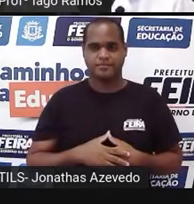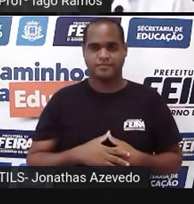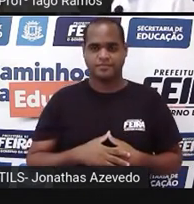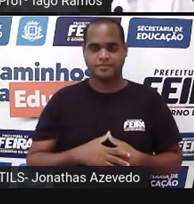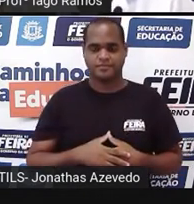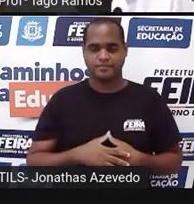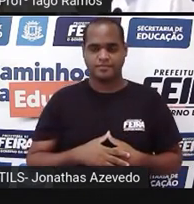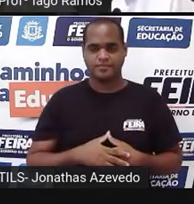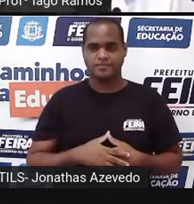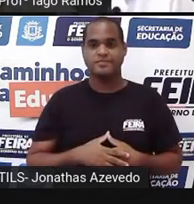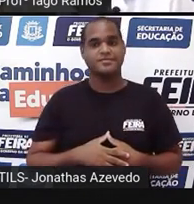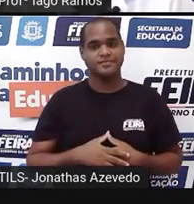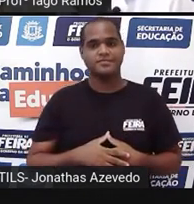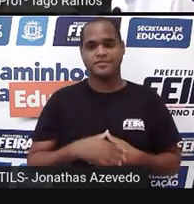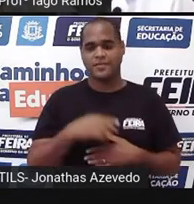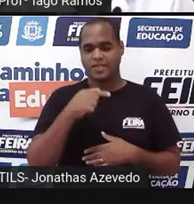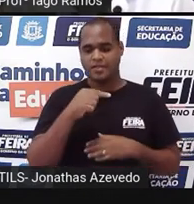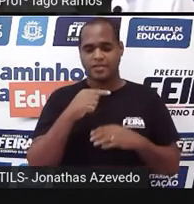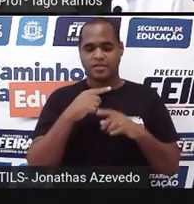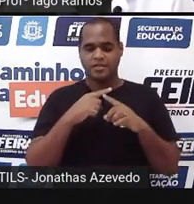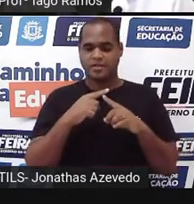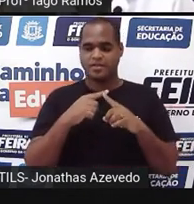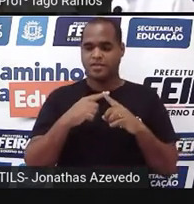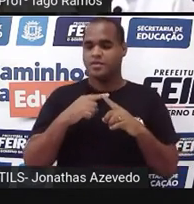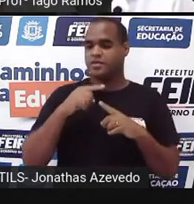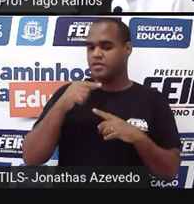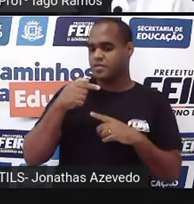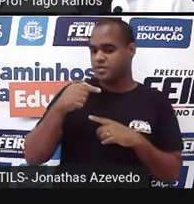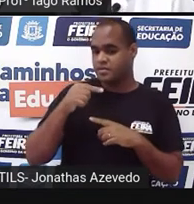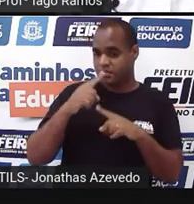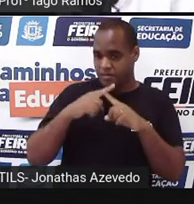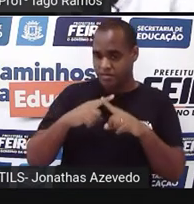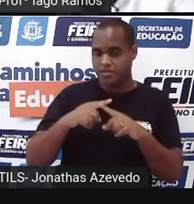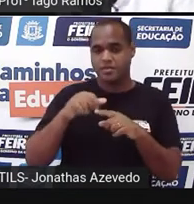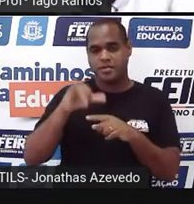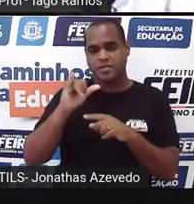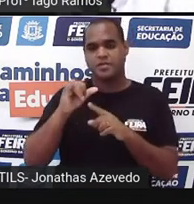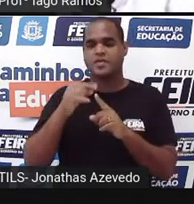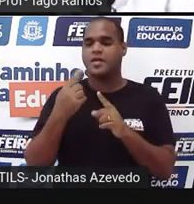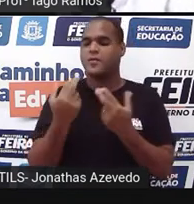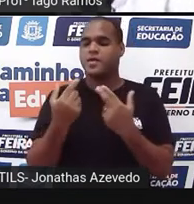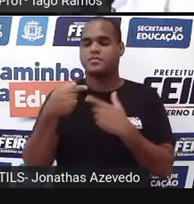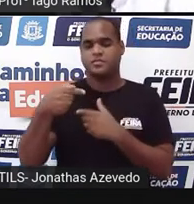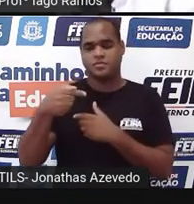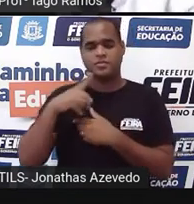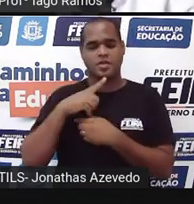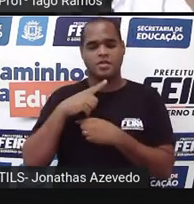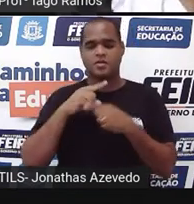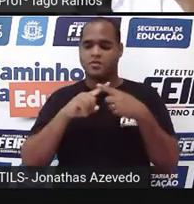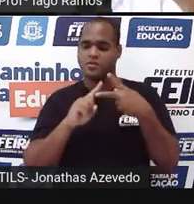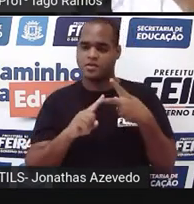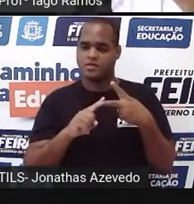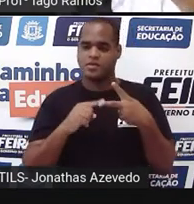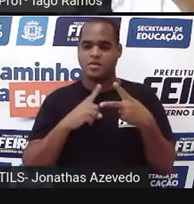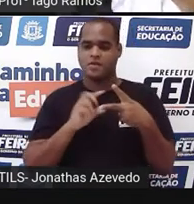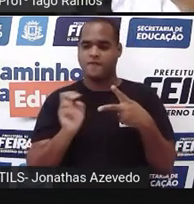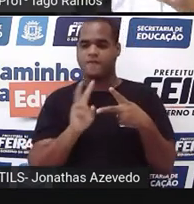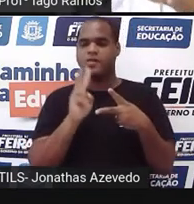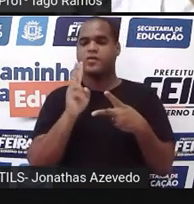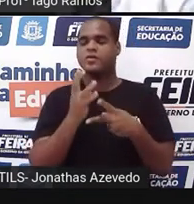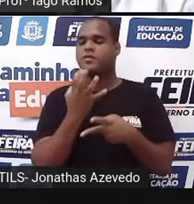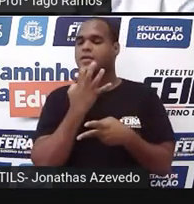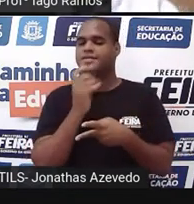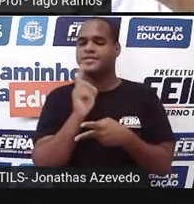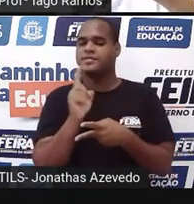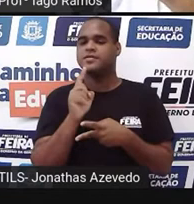x + y = 7 horas eu tenho aí uma equação do primeiro grau com duas incógnitas dois valores